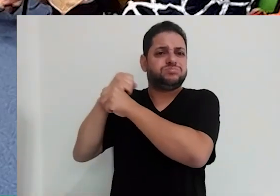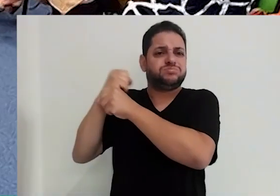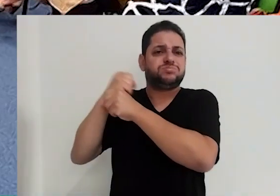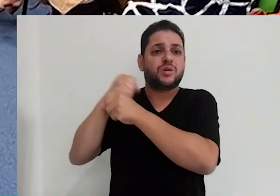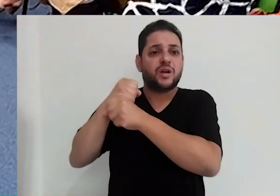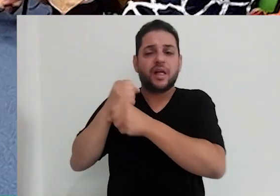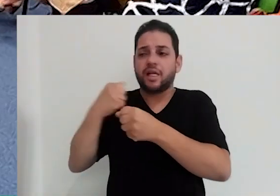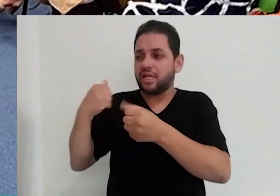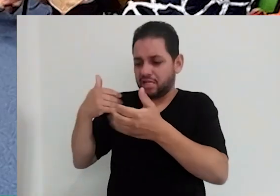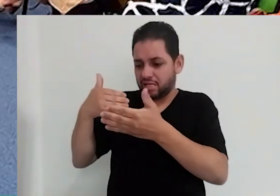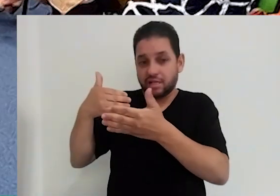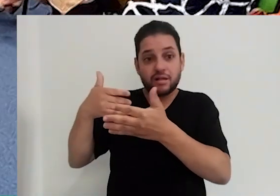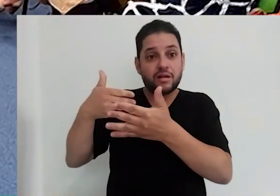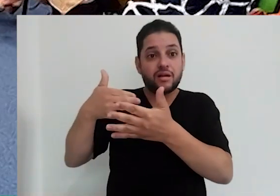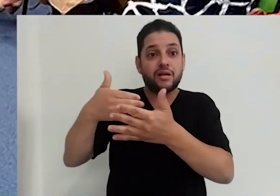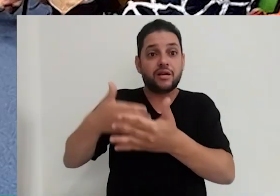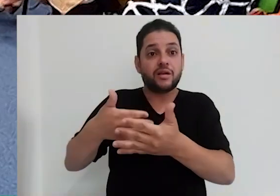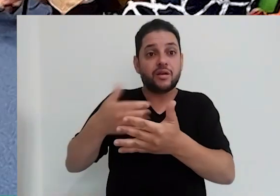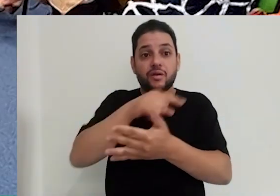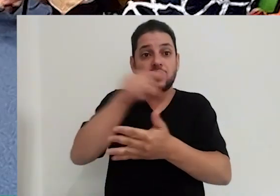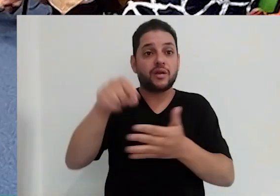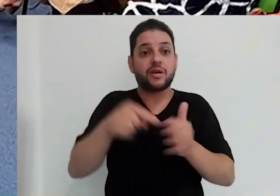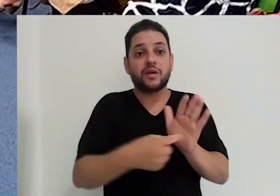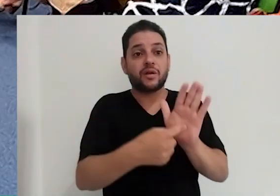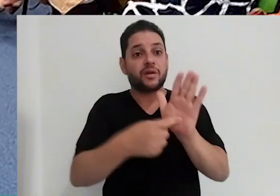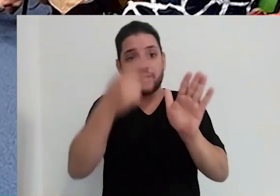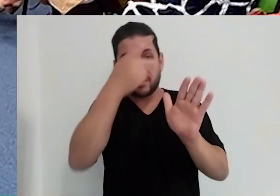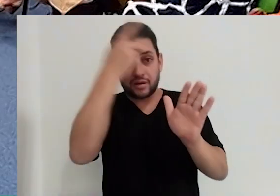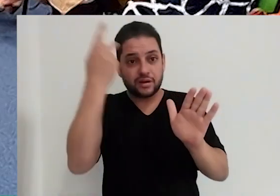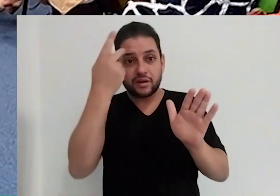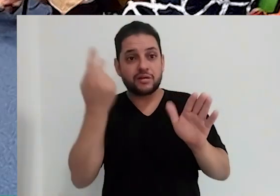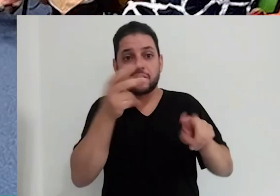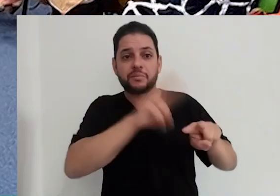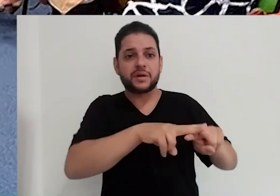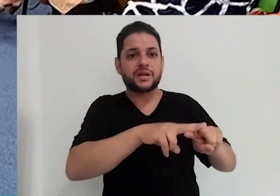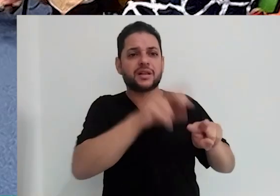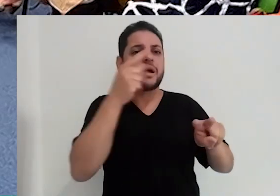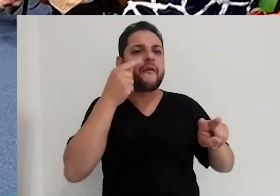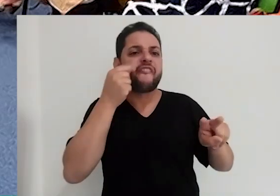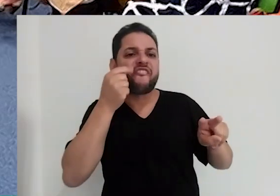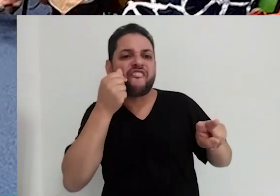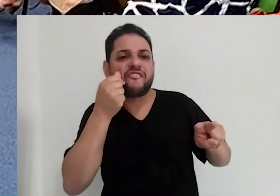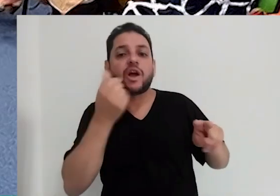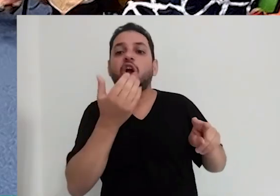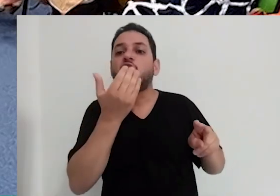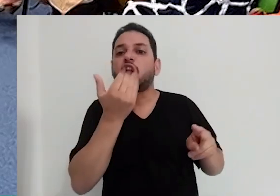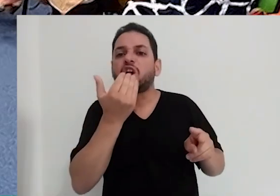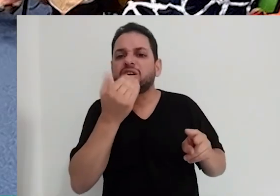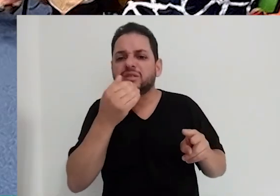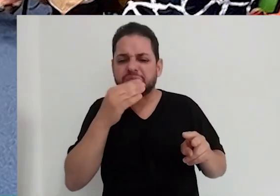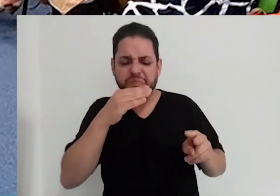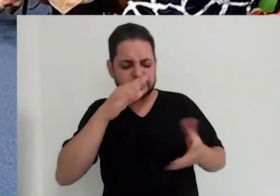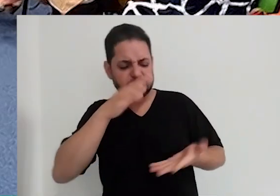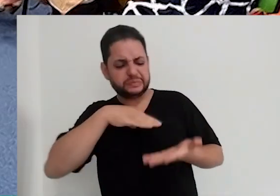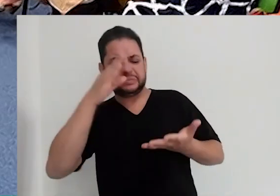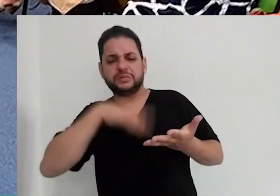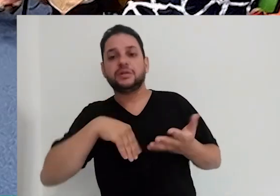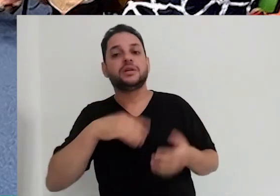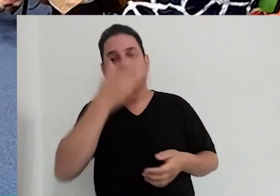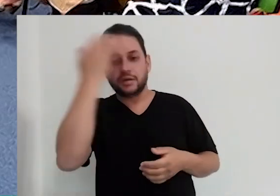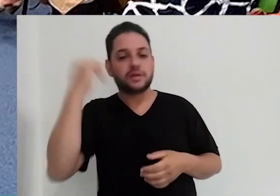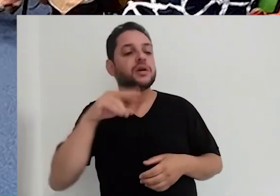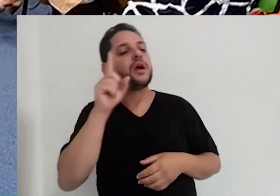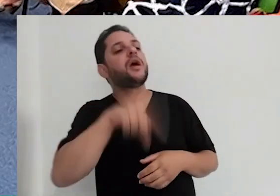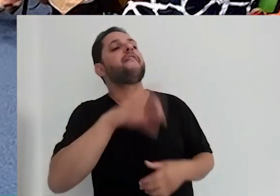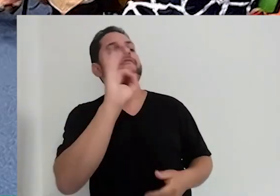não você mostra as pessoas na cadeia com rato com comida podre as pessoas vão dizer é isso aí é isso mesmo é isso que eu quero entendeu porque